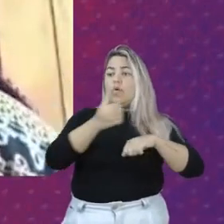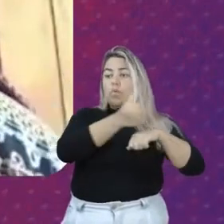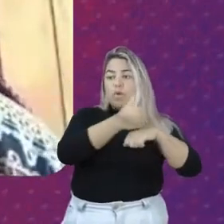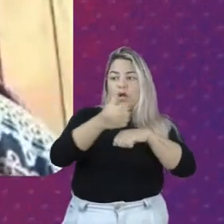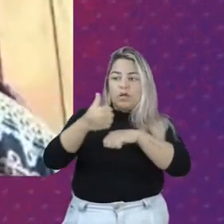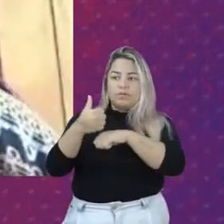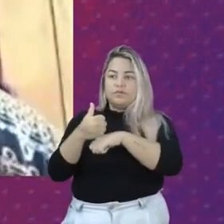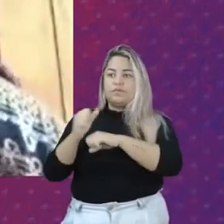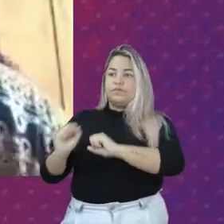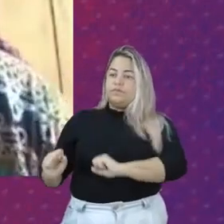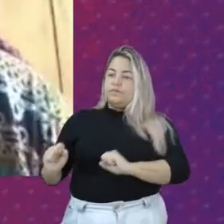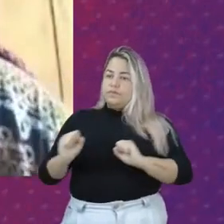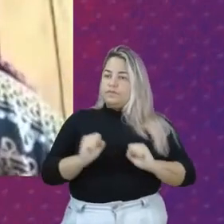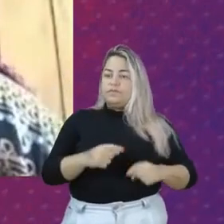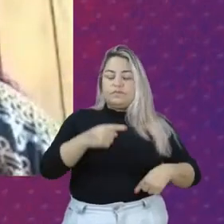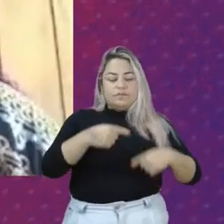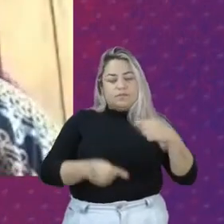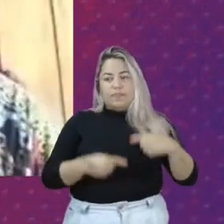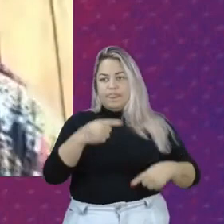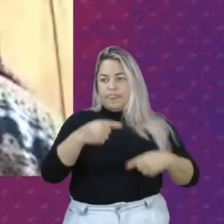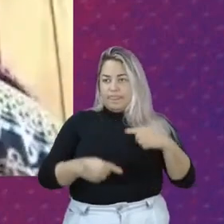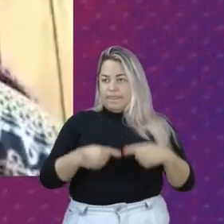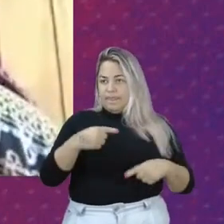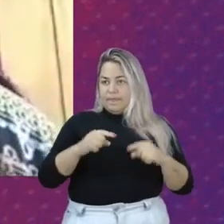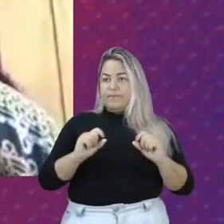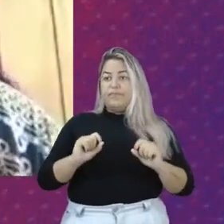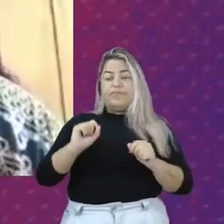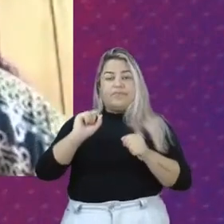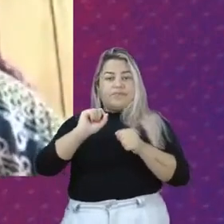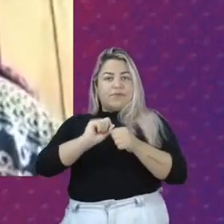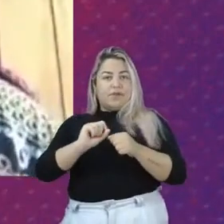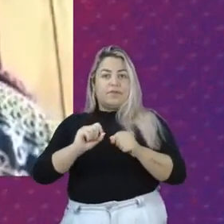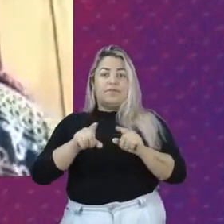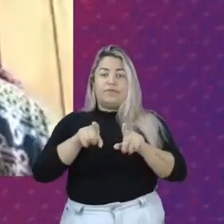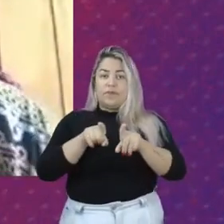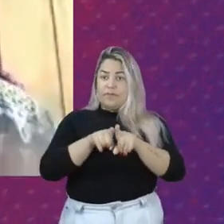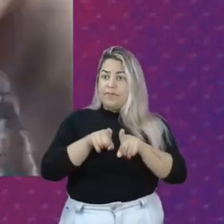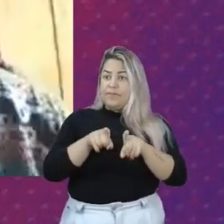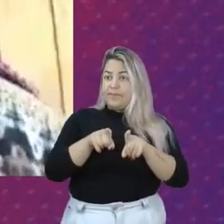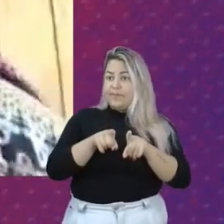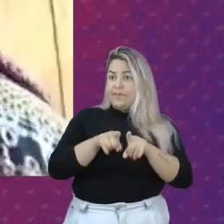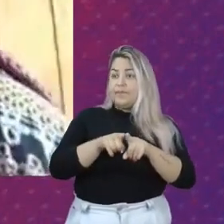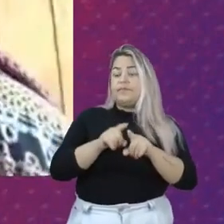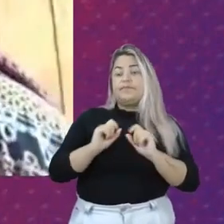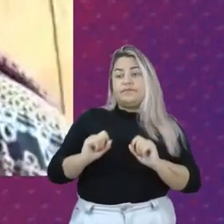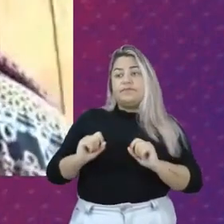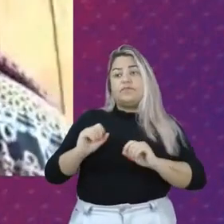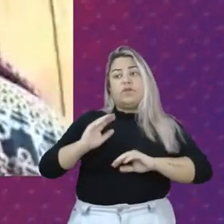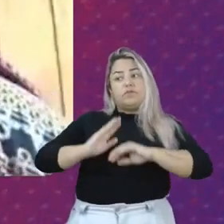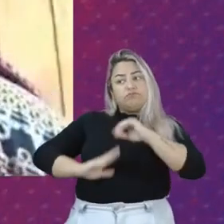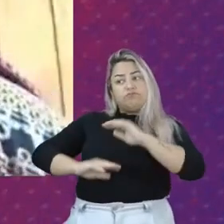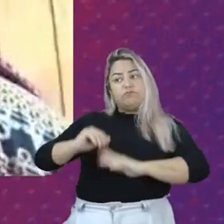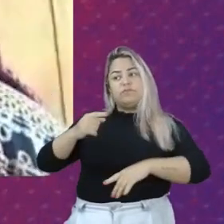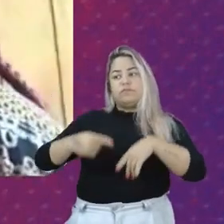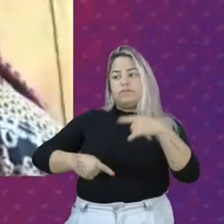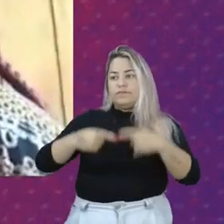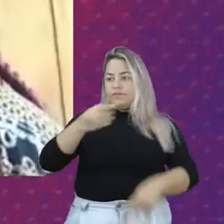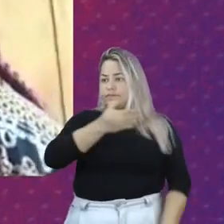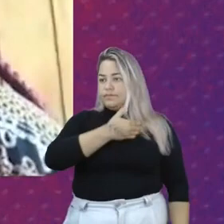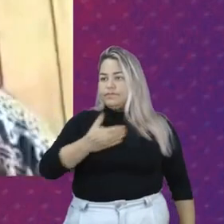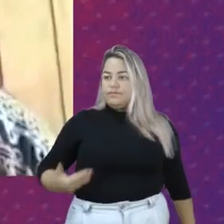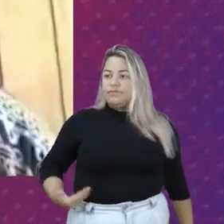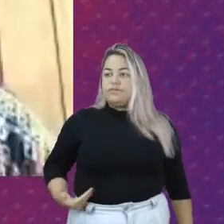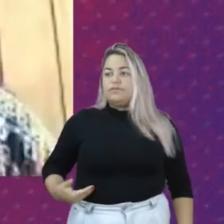ocupando o espaço de poder, discutindo a execução, a produção e a execução das políticas